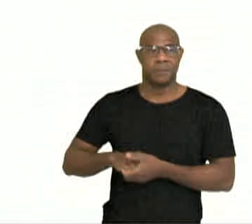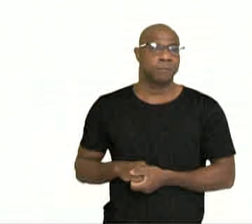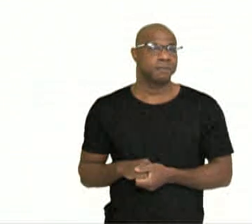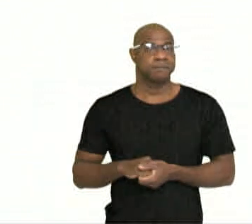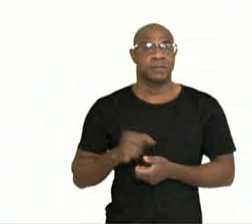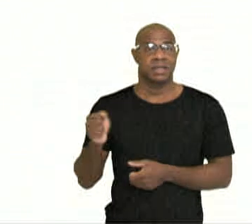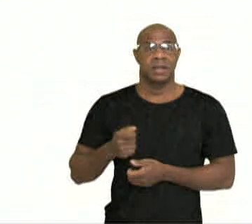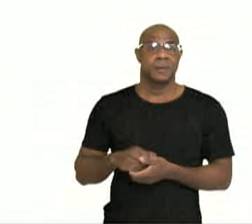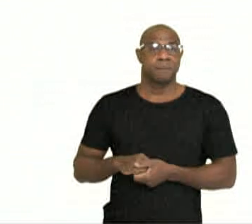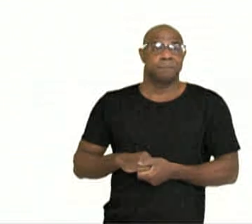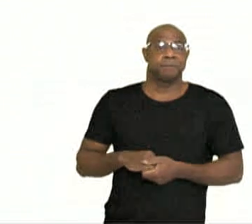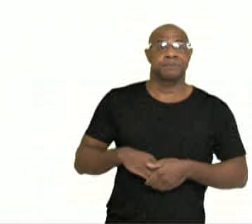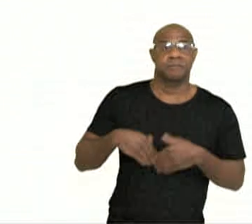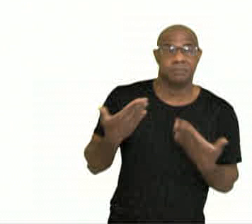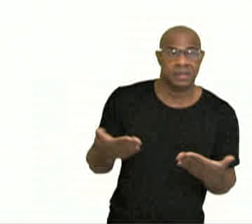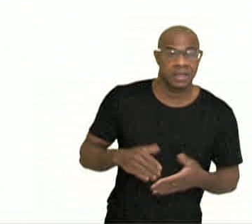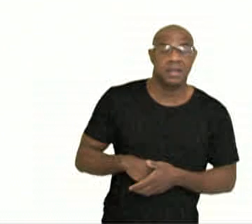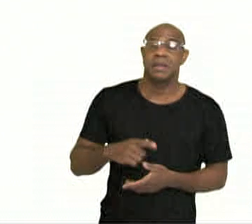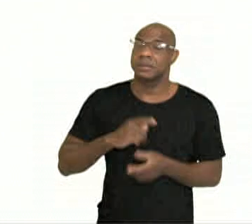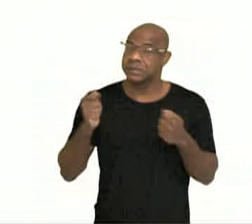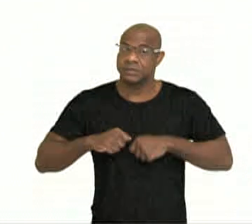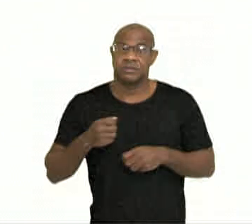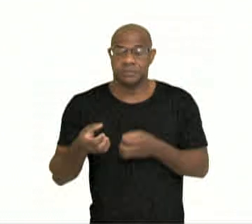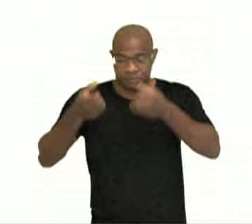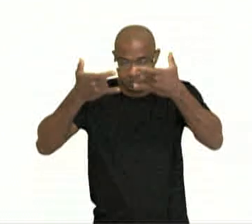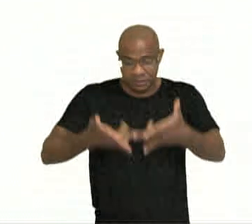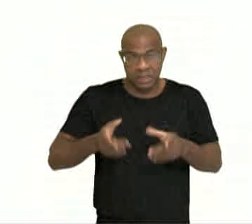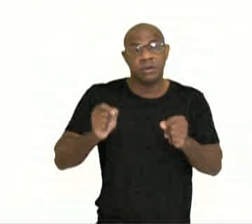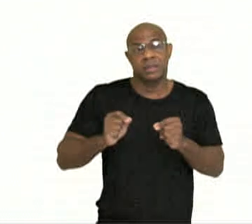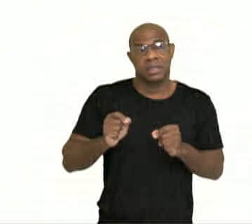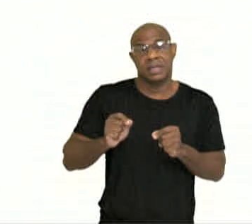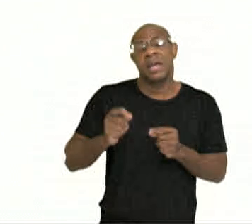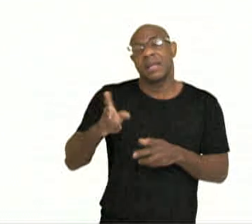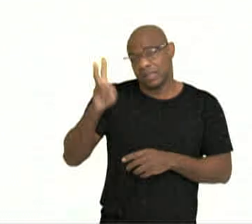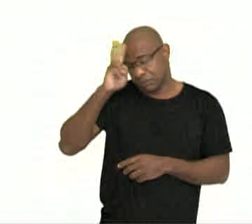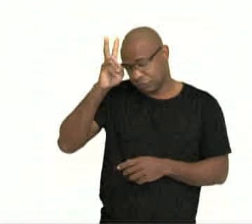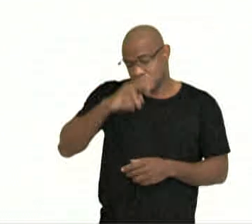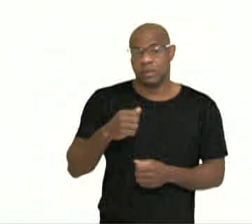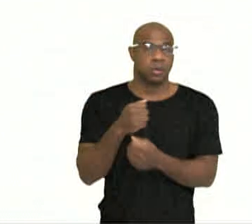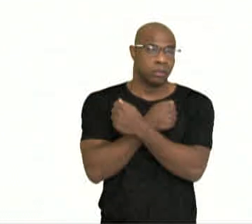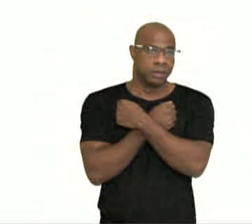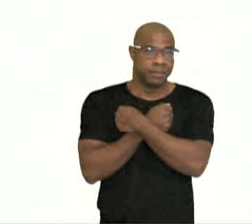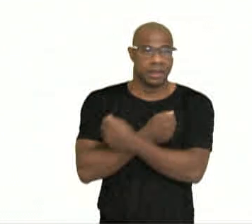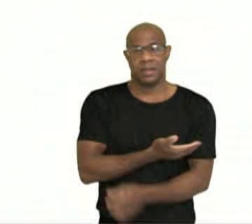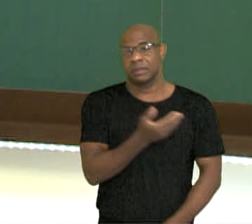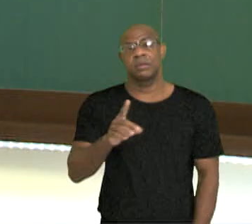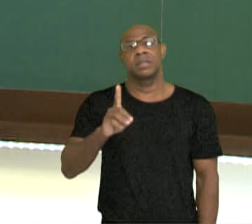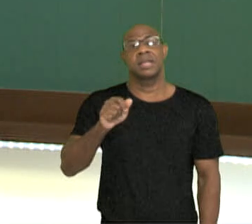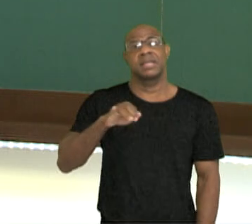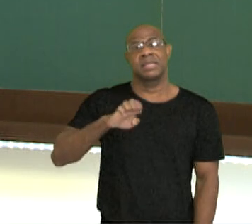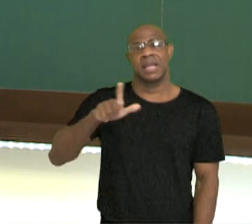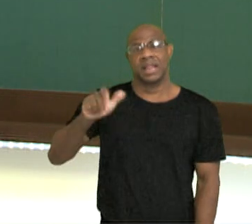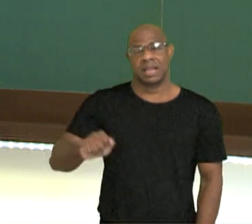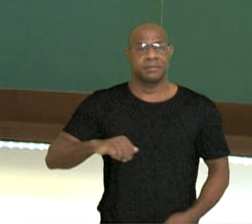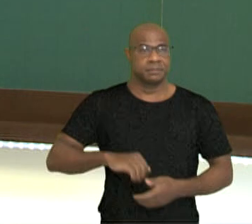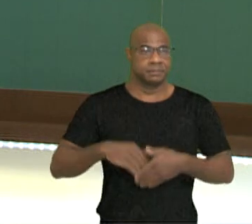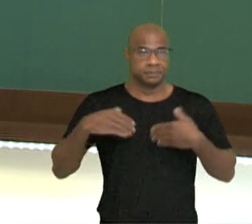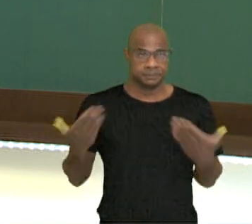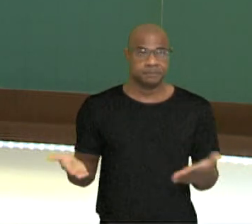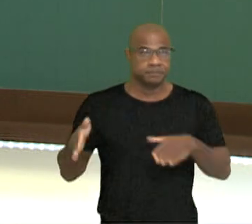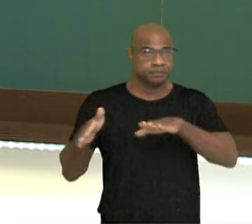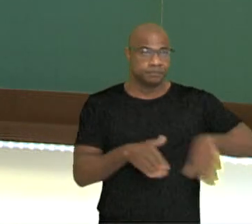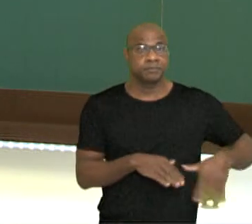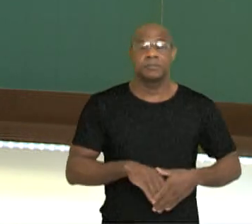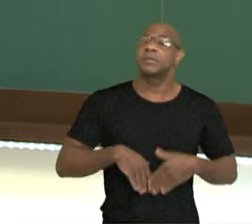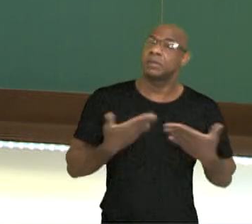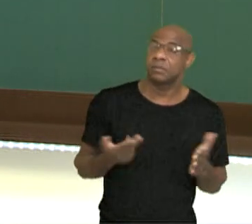Piauí. Gostaria de ter comentado esse episódio. Um grande abraço, Daniela. Pois